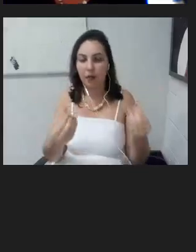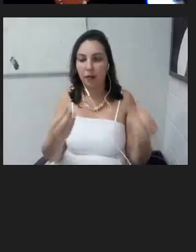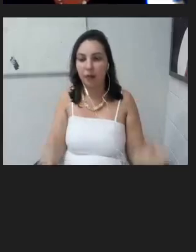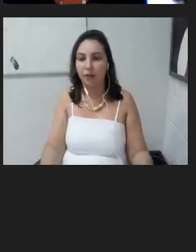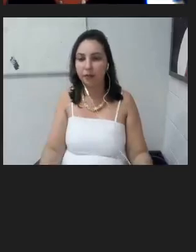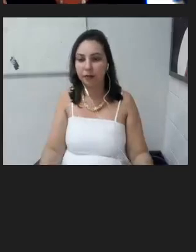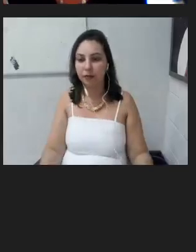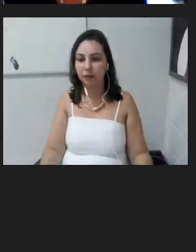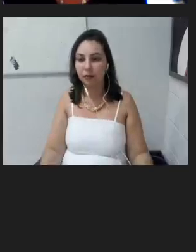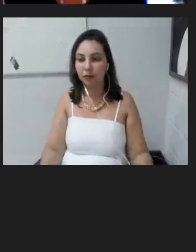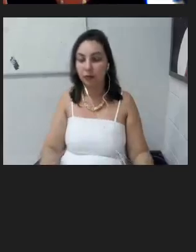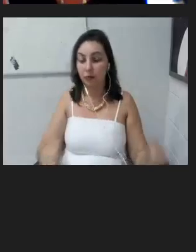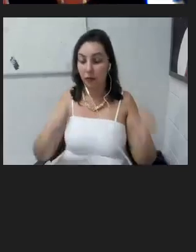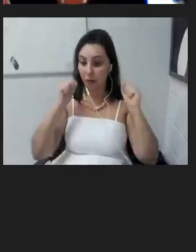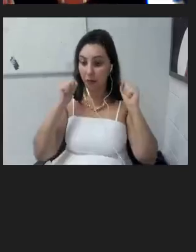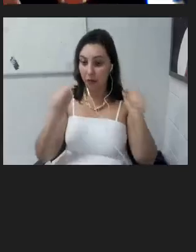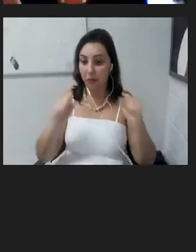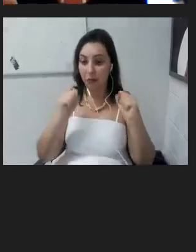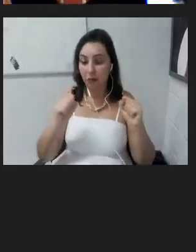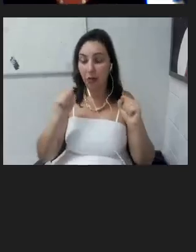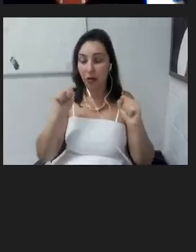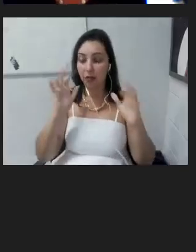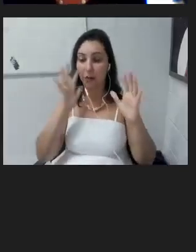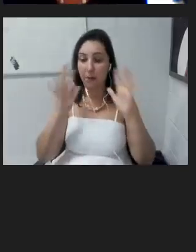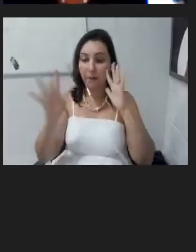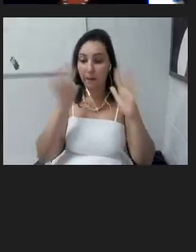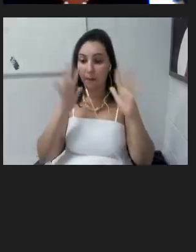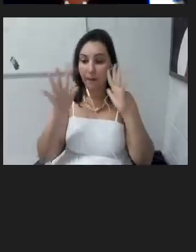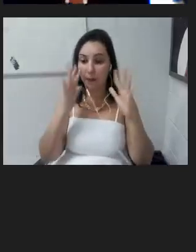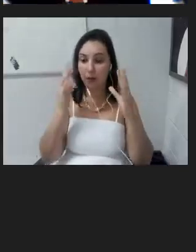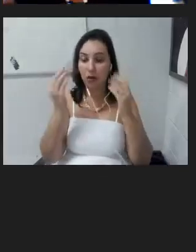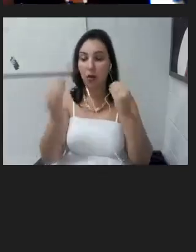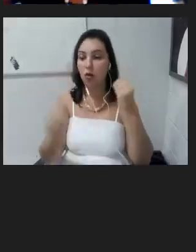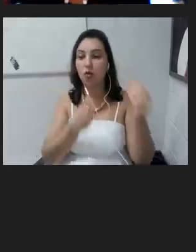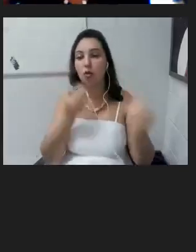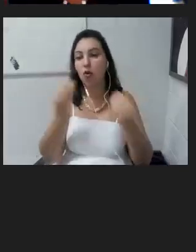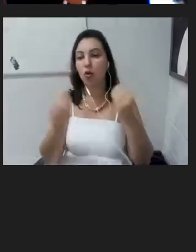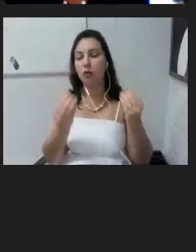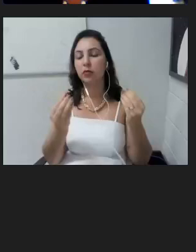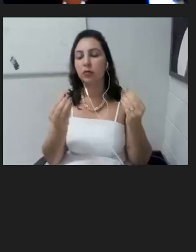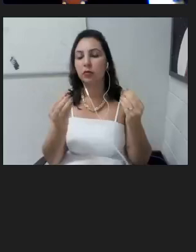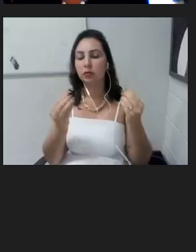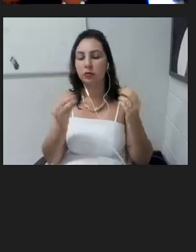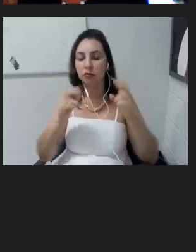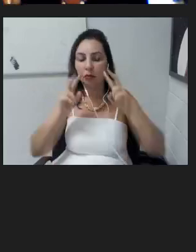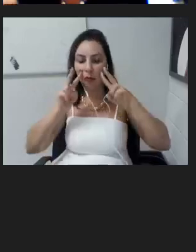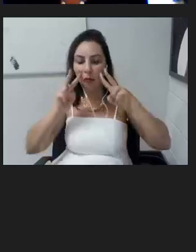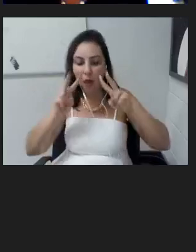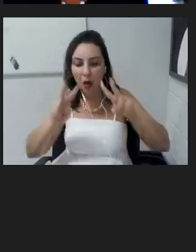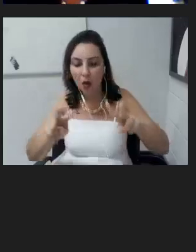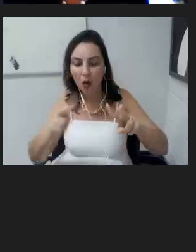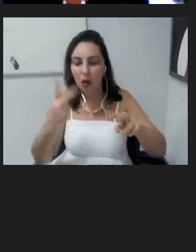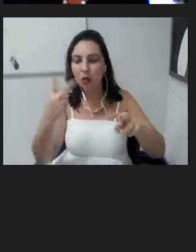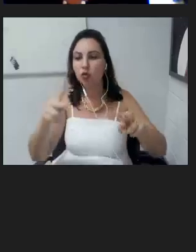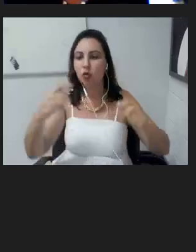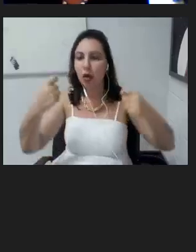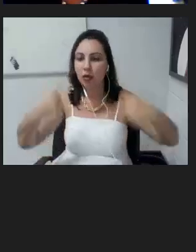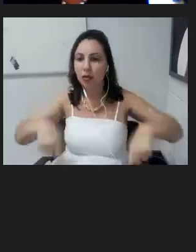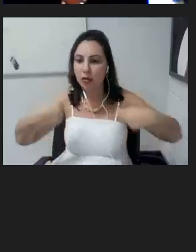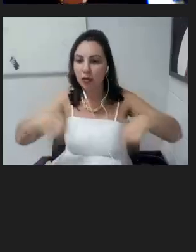é poder pensar de uma forma em que você reconheça a sua